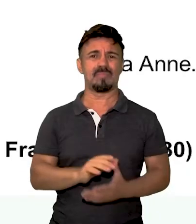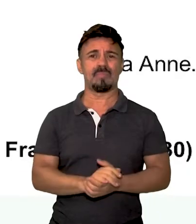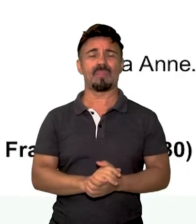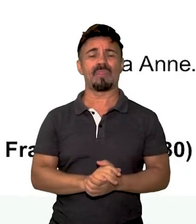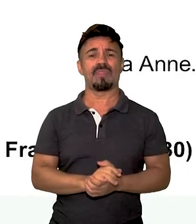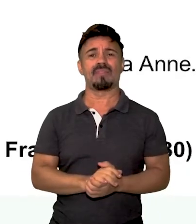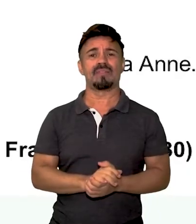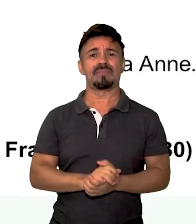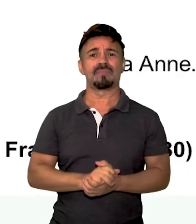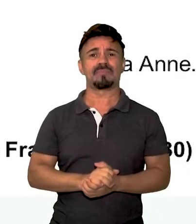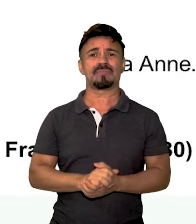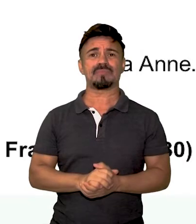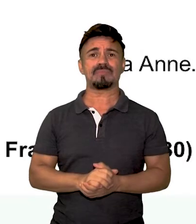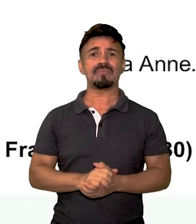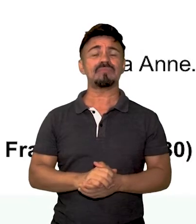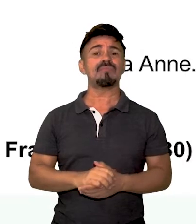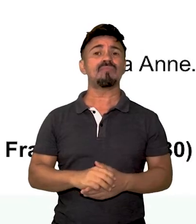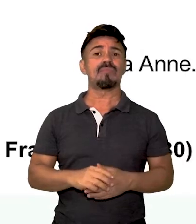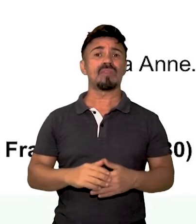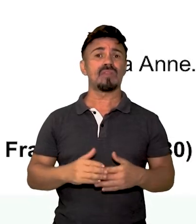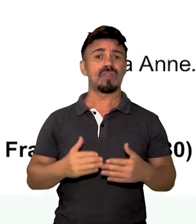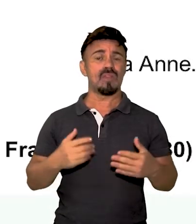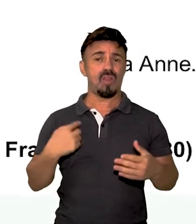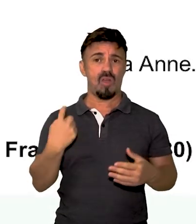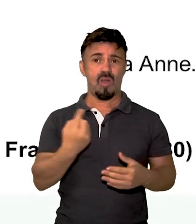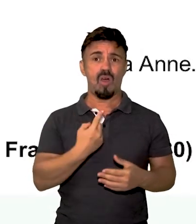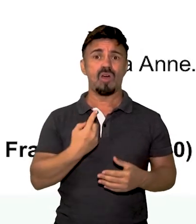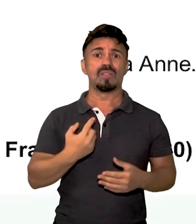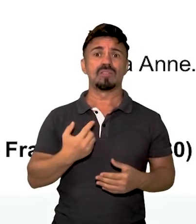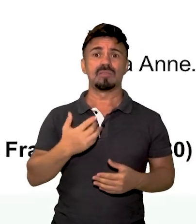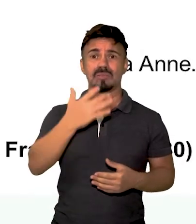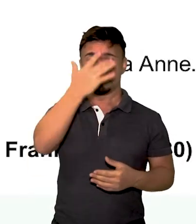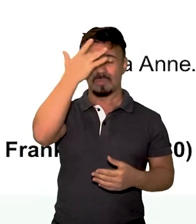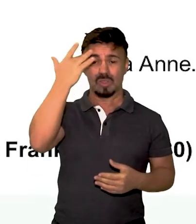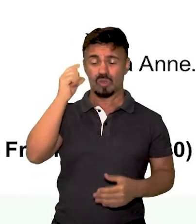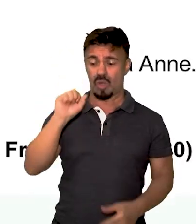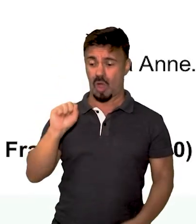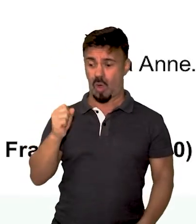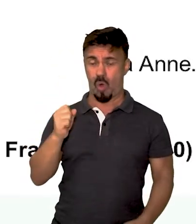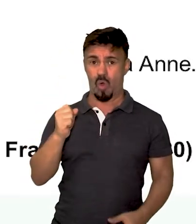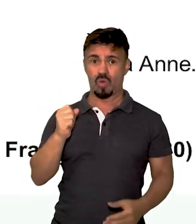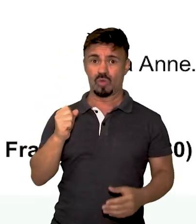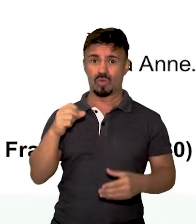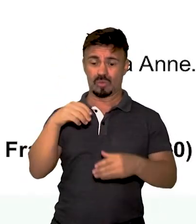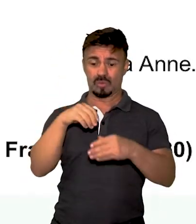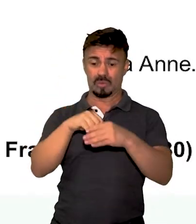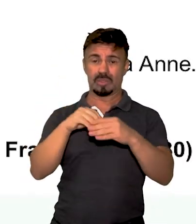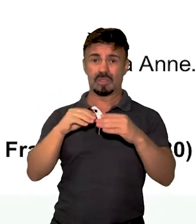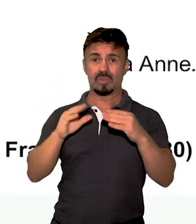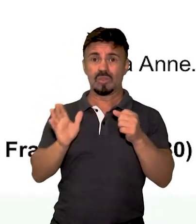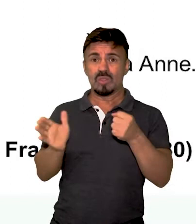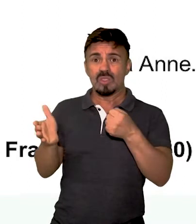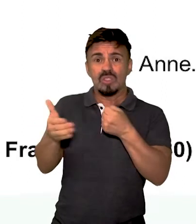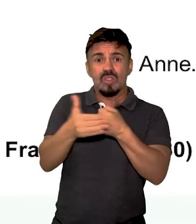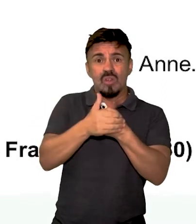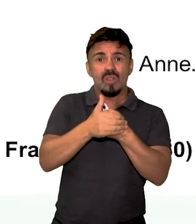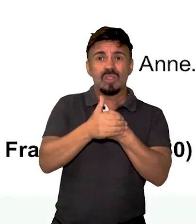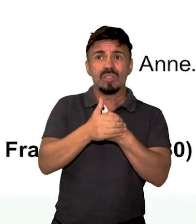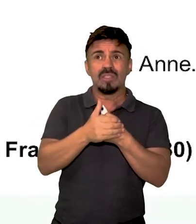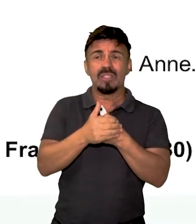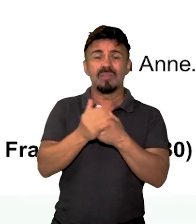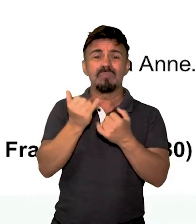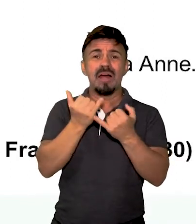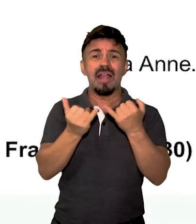Vemos a nós 8 em nosso anexo secreto, como se estivesse num pedacinho